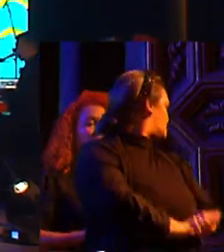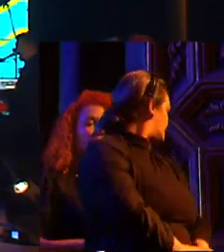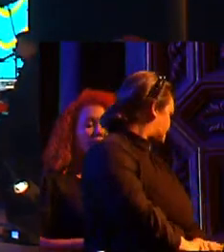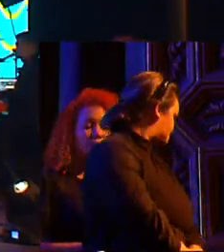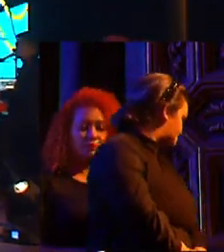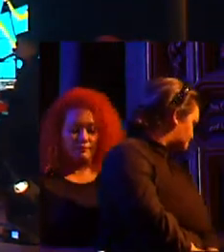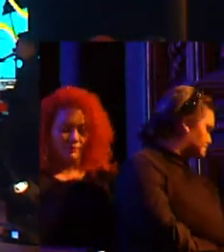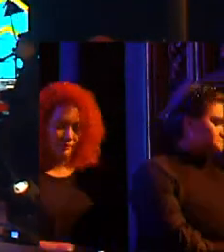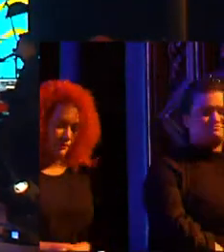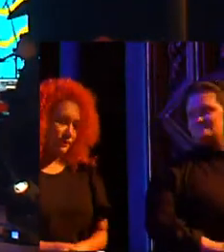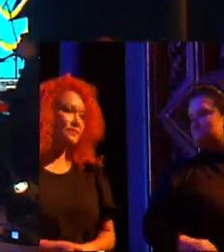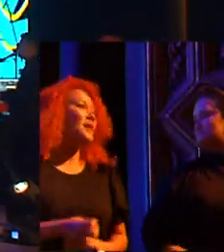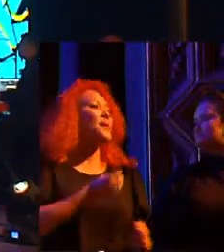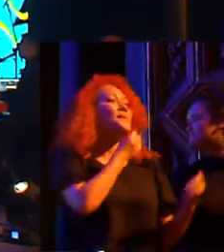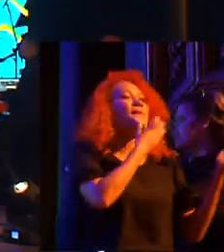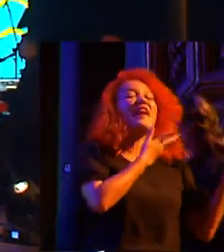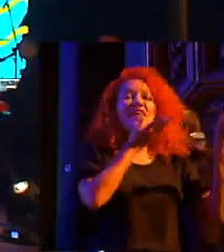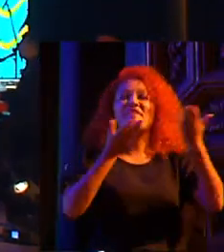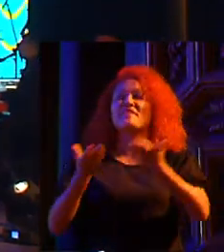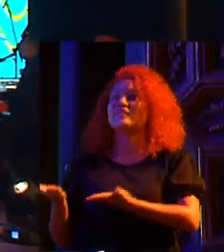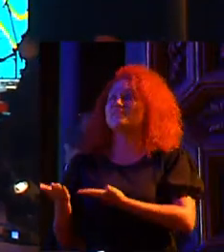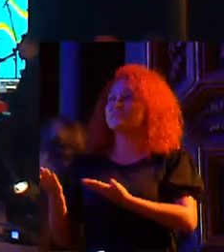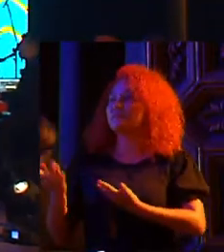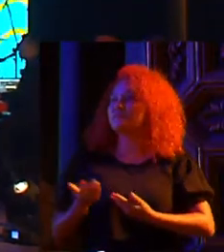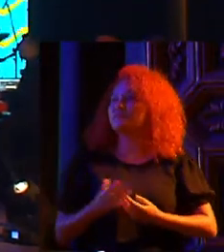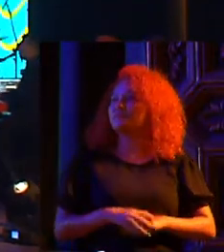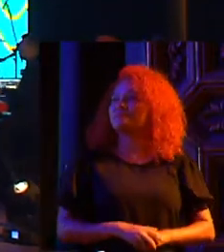Úrsula. O palco é seu.